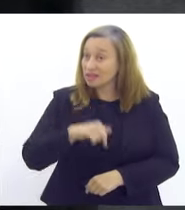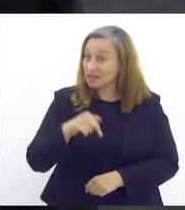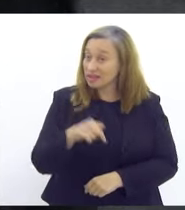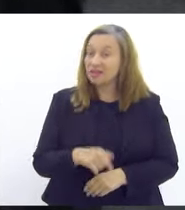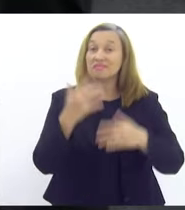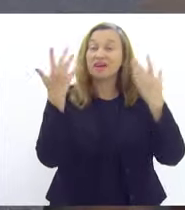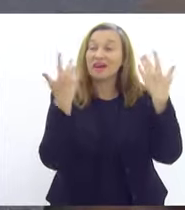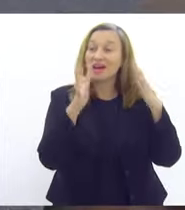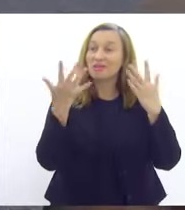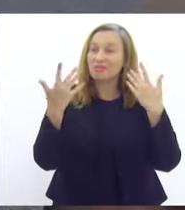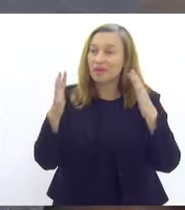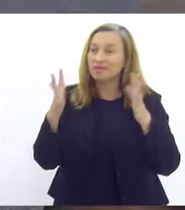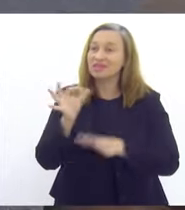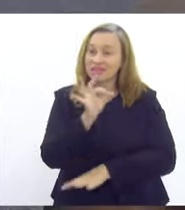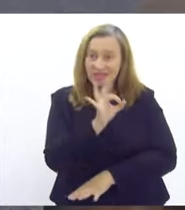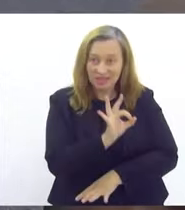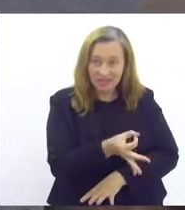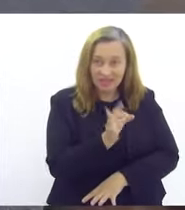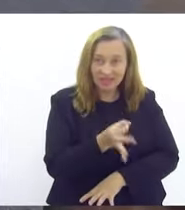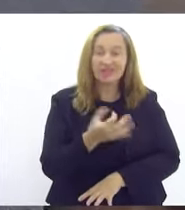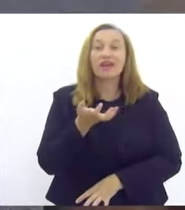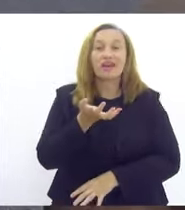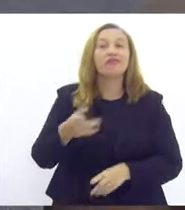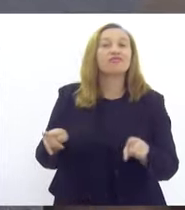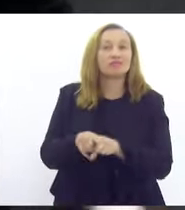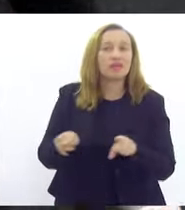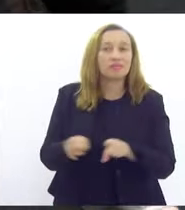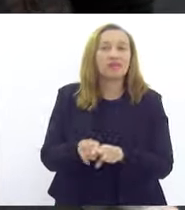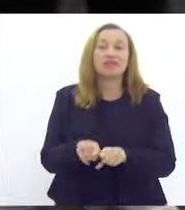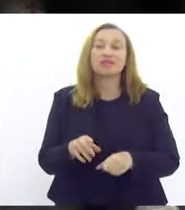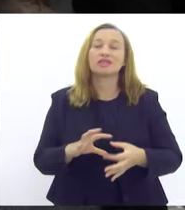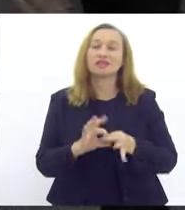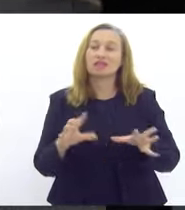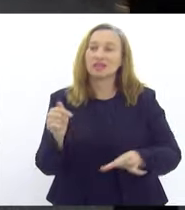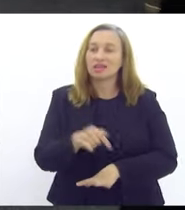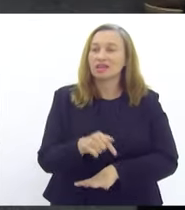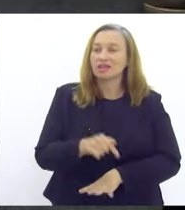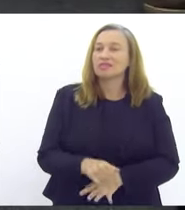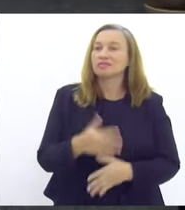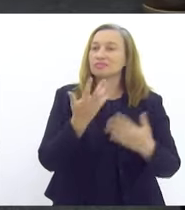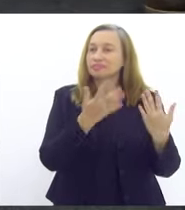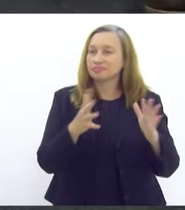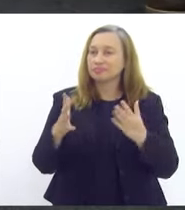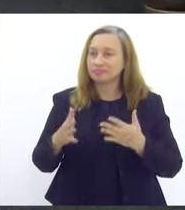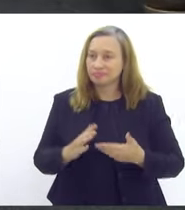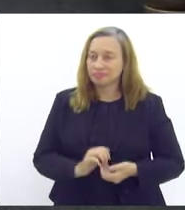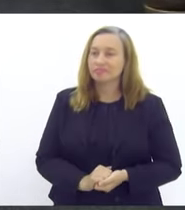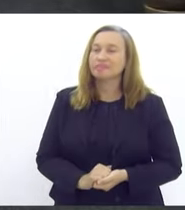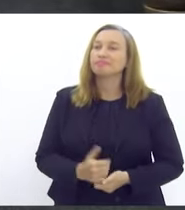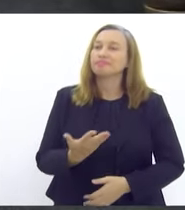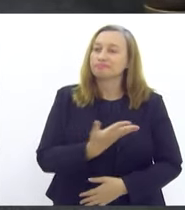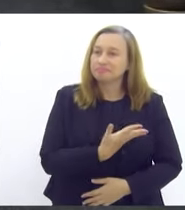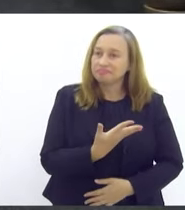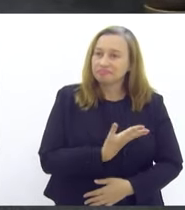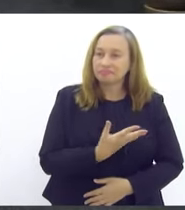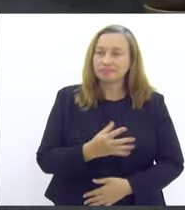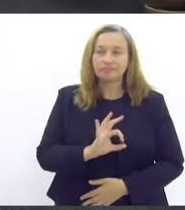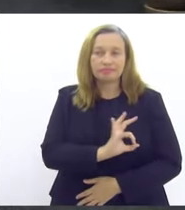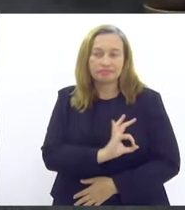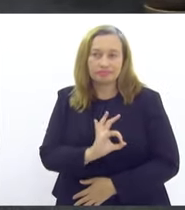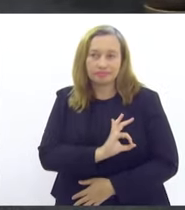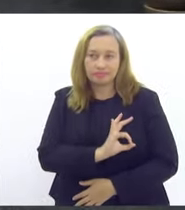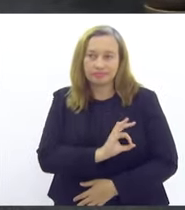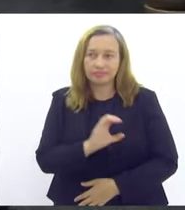lhe aplaudir, com certeza. Quero também deixar aqui meus cumprimentos aos meus companheiros da Polícia